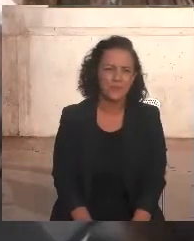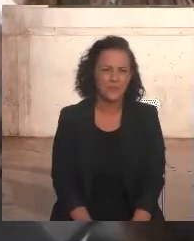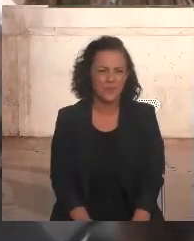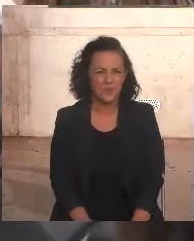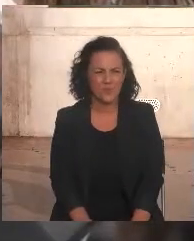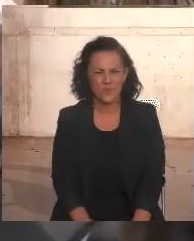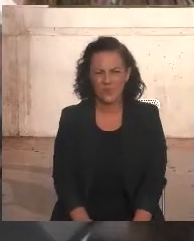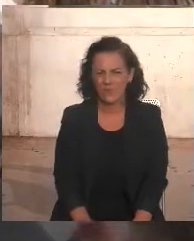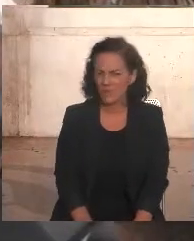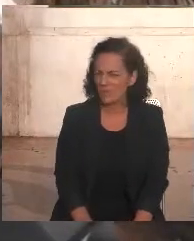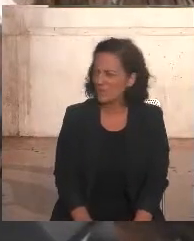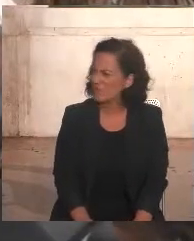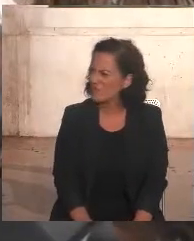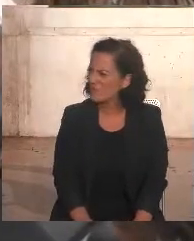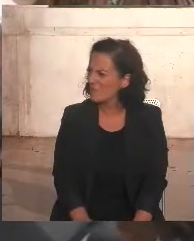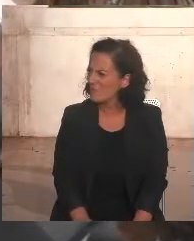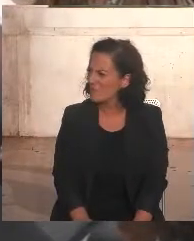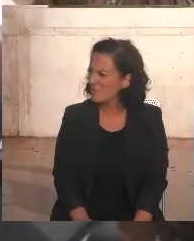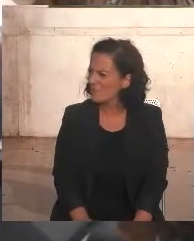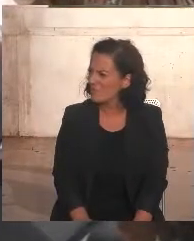yeah. Sou um vento novo.